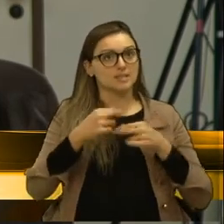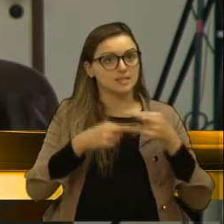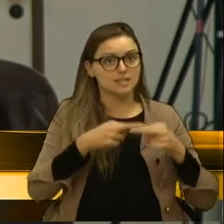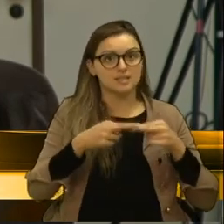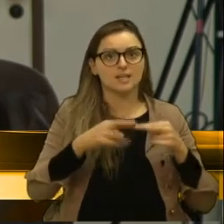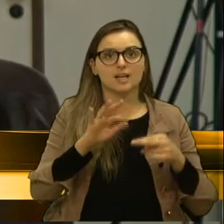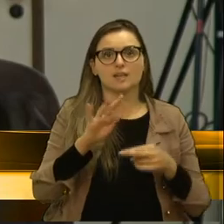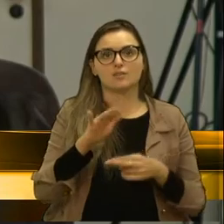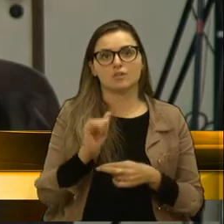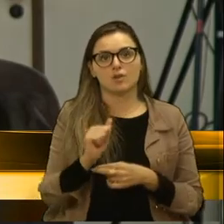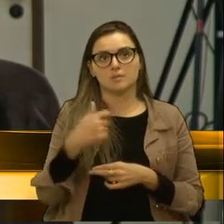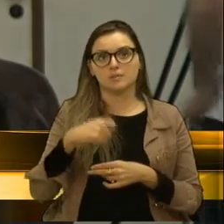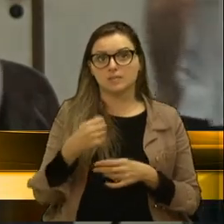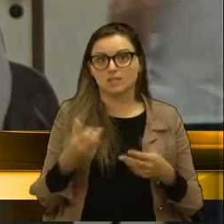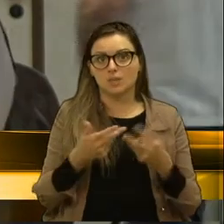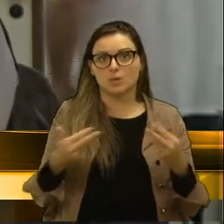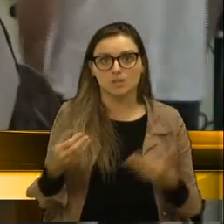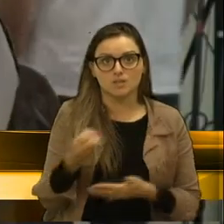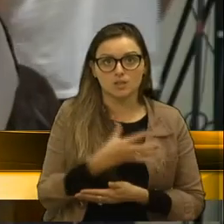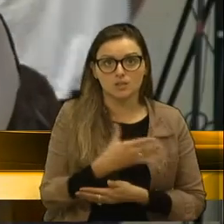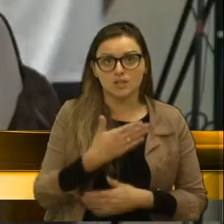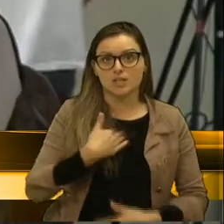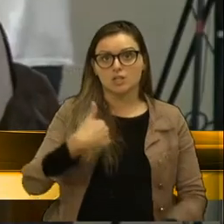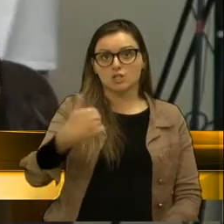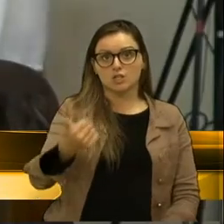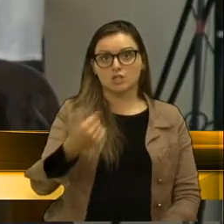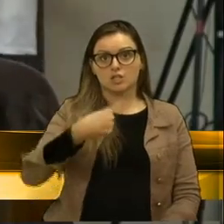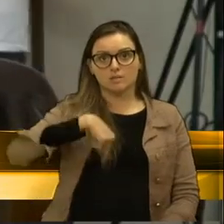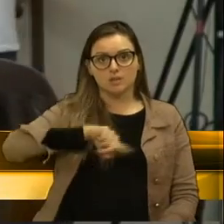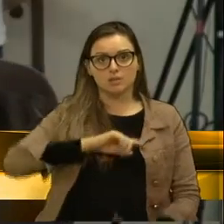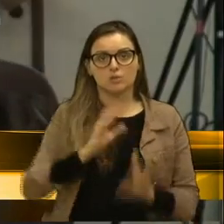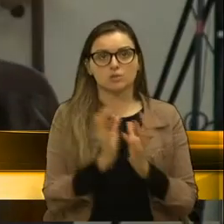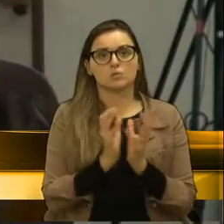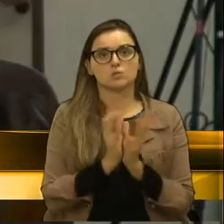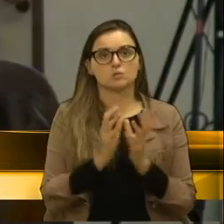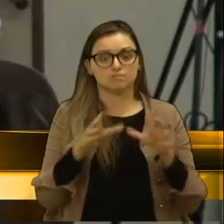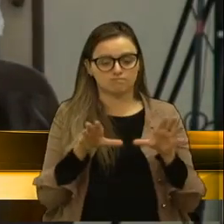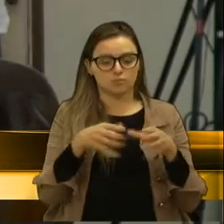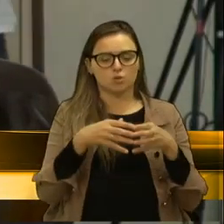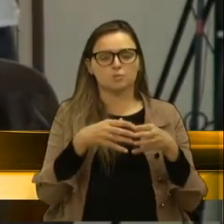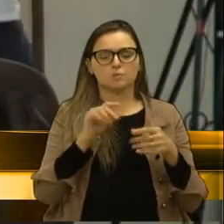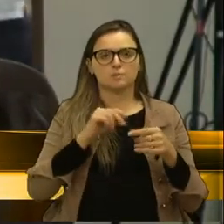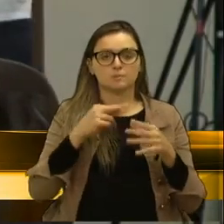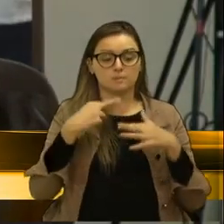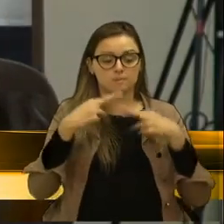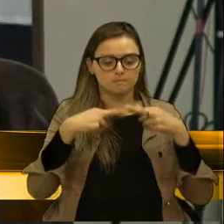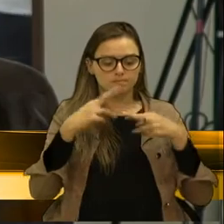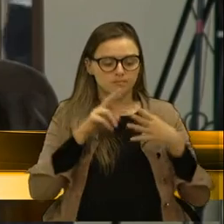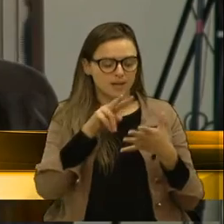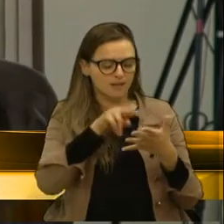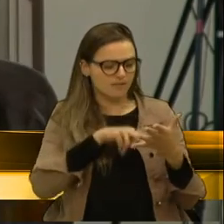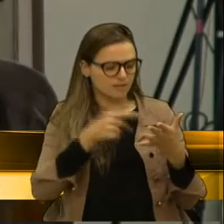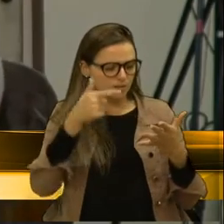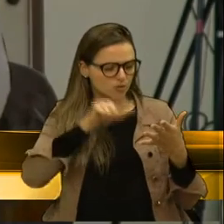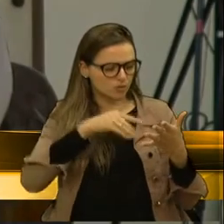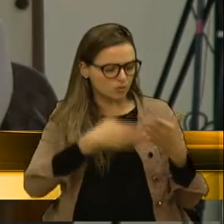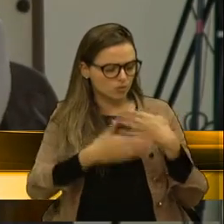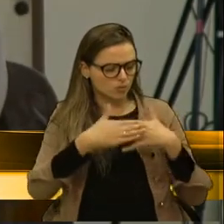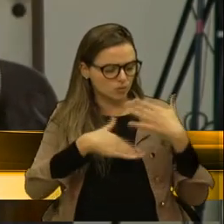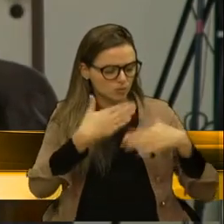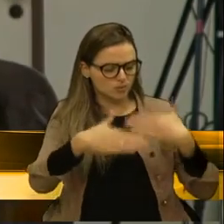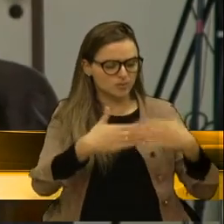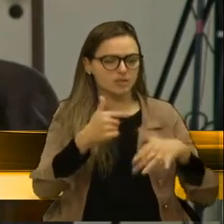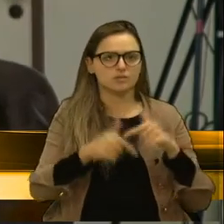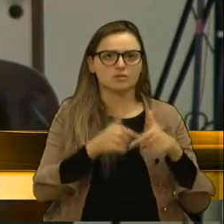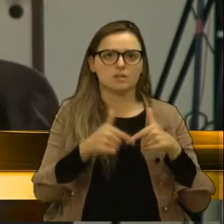estão precisando se modernizar, elas chamam a gente para revisar o processo de trabalho, para daí a